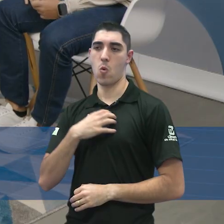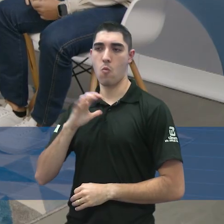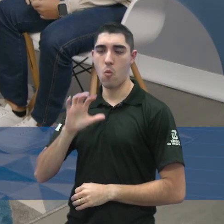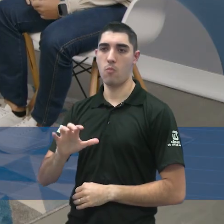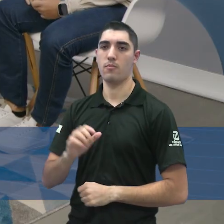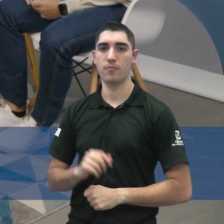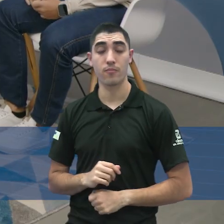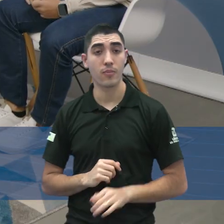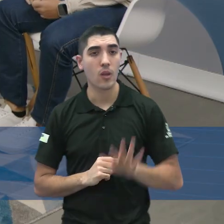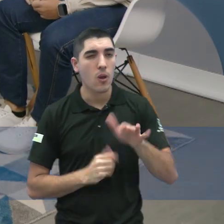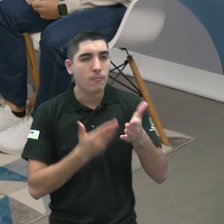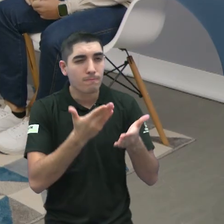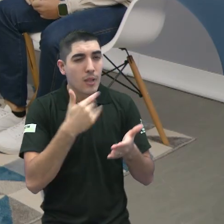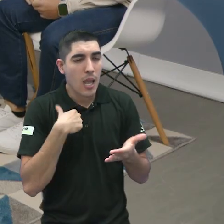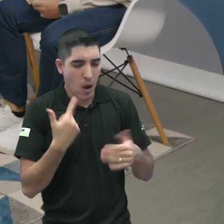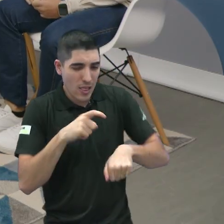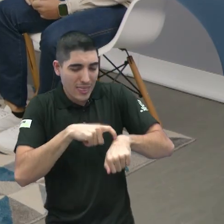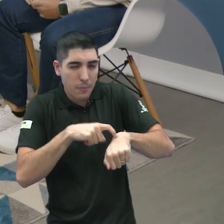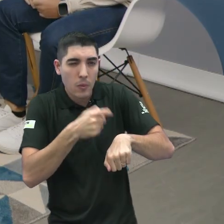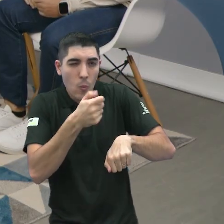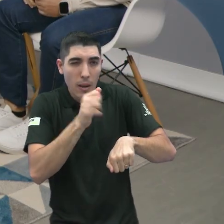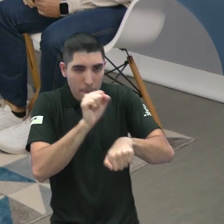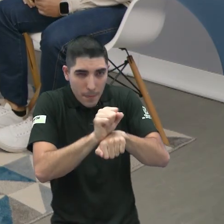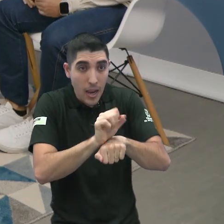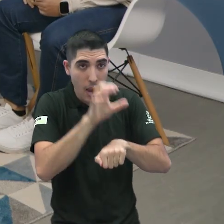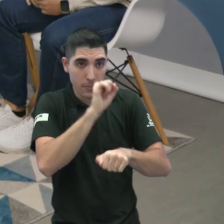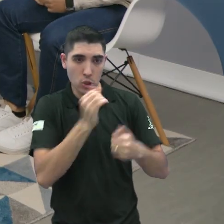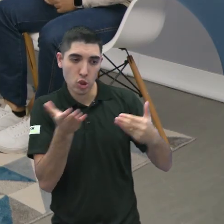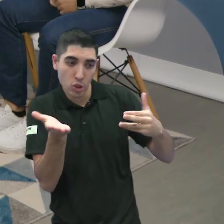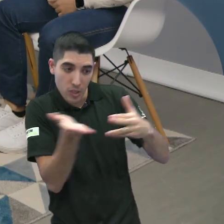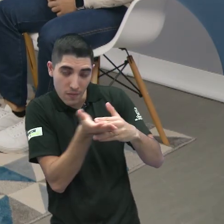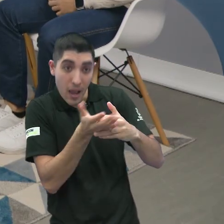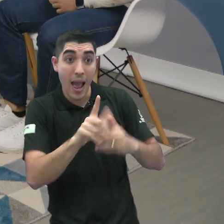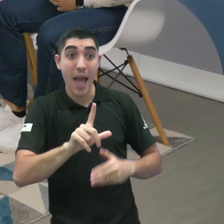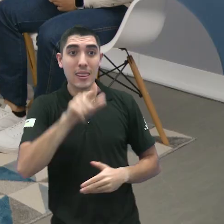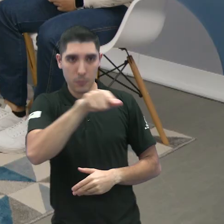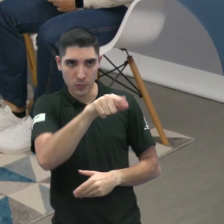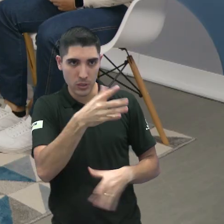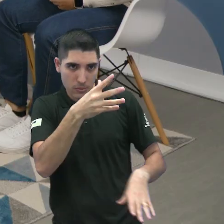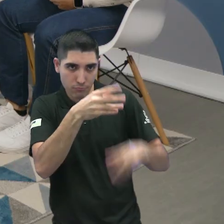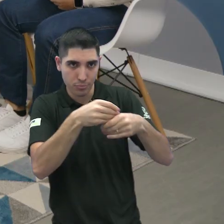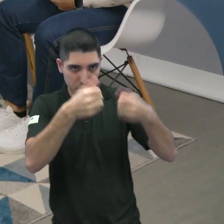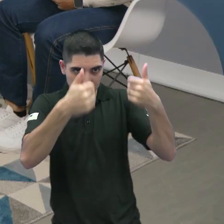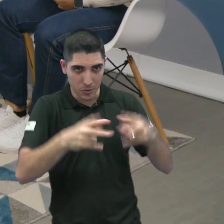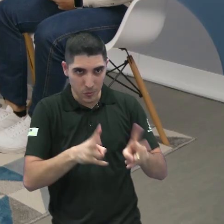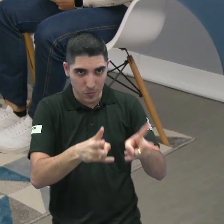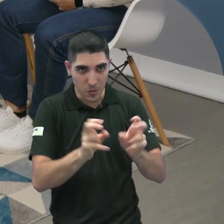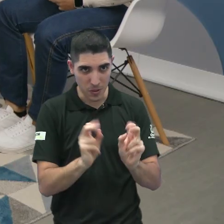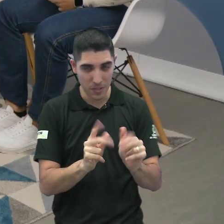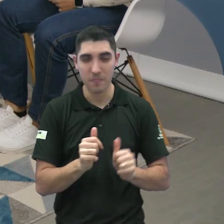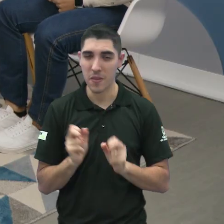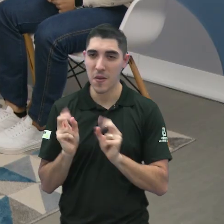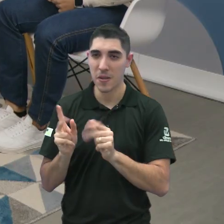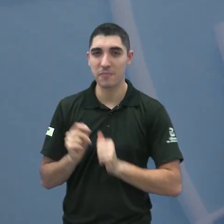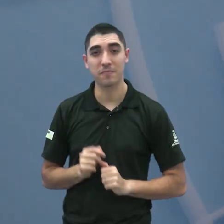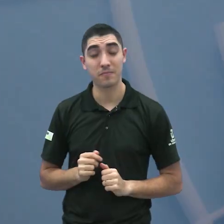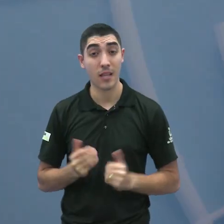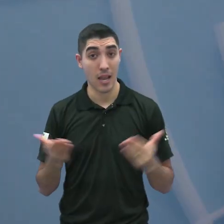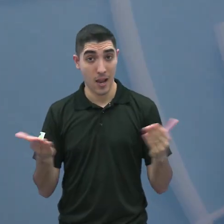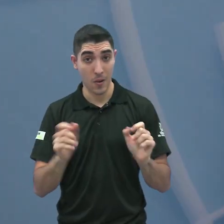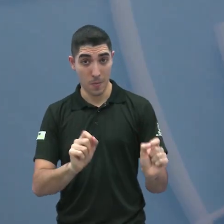cuidado. Flávia, a gente está com o tempo apertadinho, eu vou chamar um intervalo, aí no próximo bloco você conclui. Claro. Tá joia?